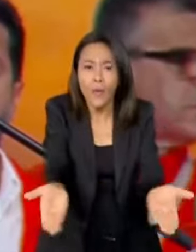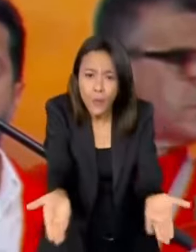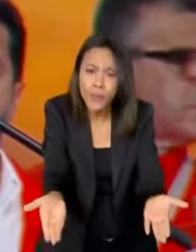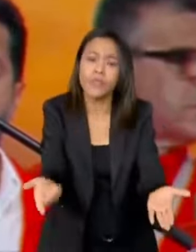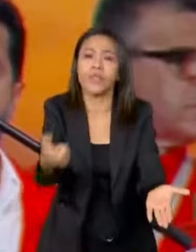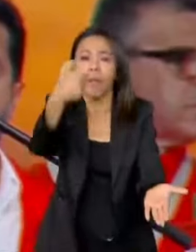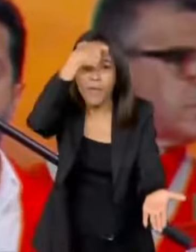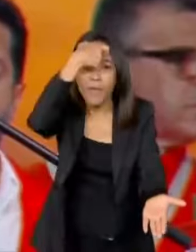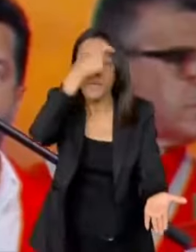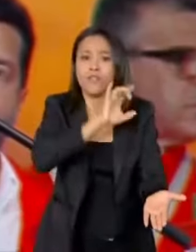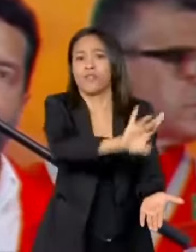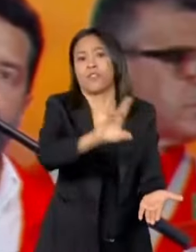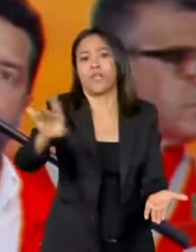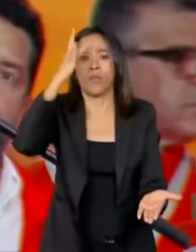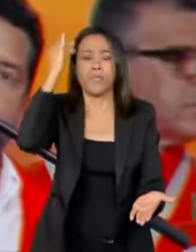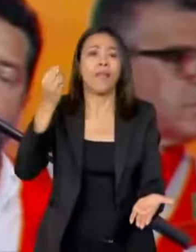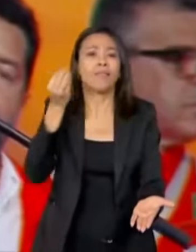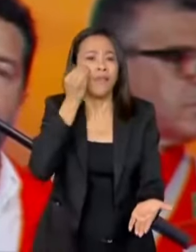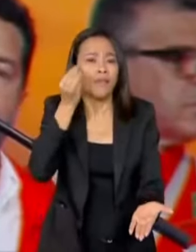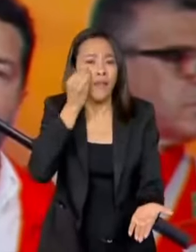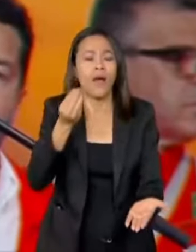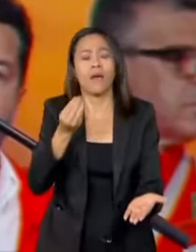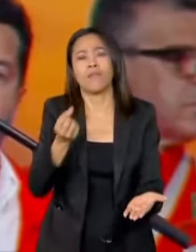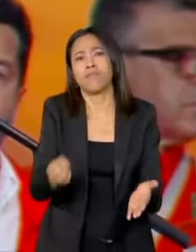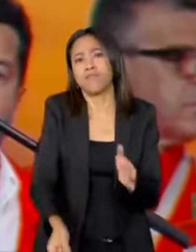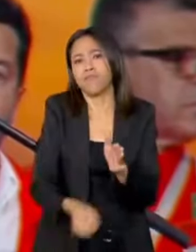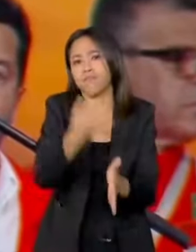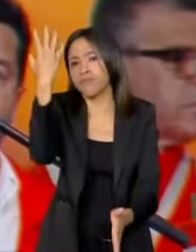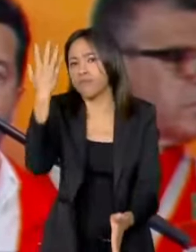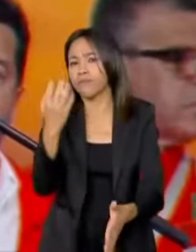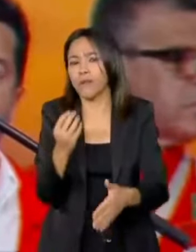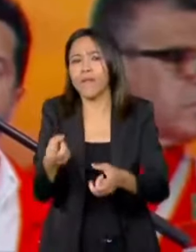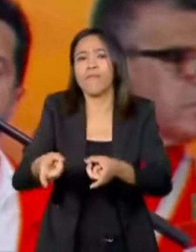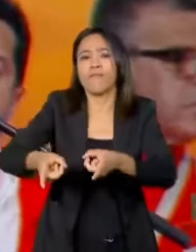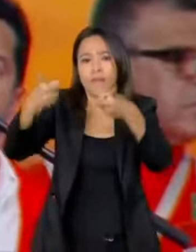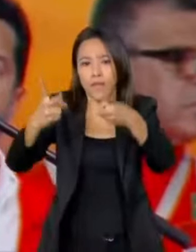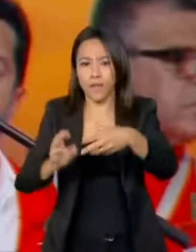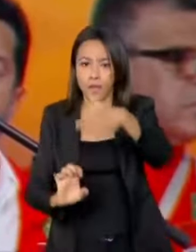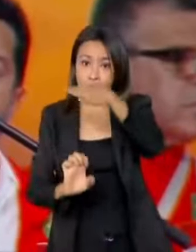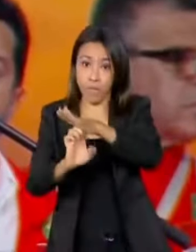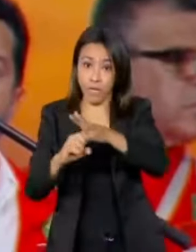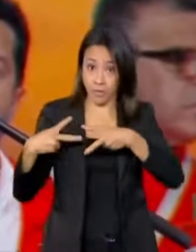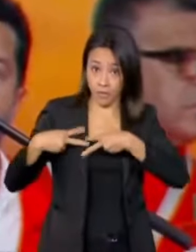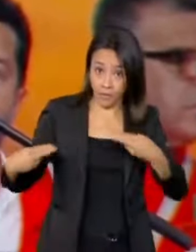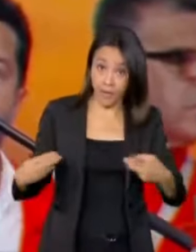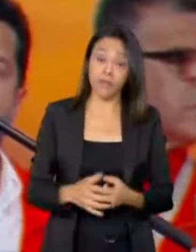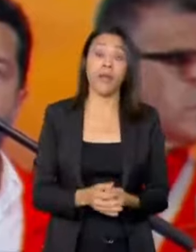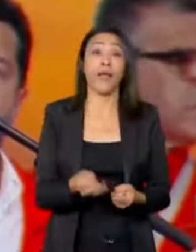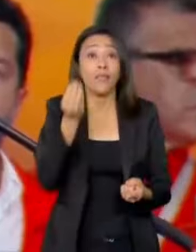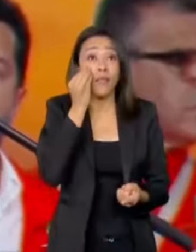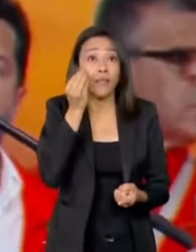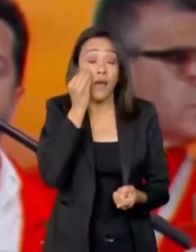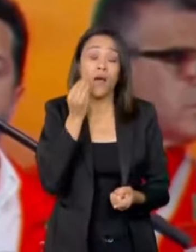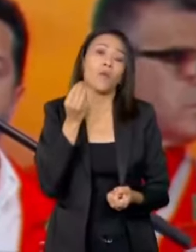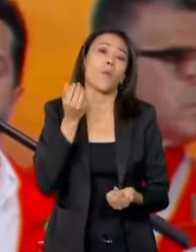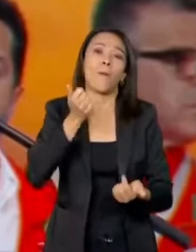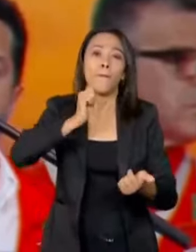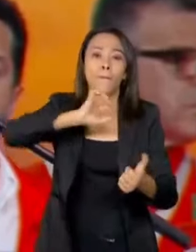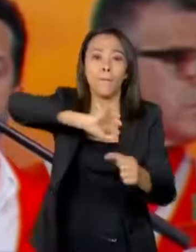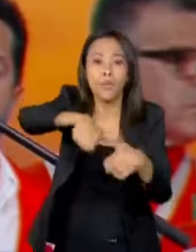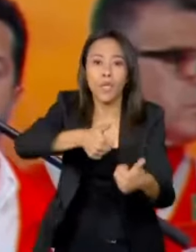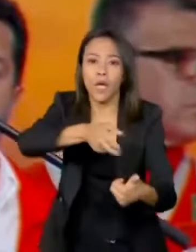Quantas vezes já tentaram privatizar a Petrobras? Quantas vezes já tentaram mudar de nome a Petrobras? Quantas